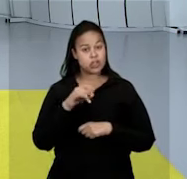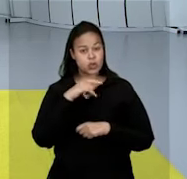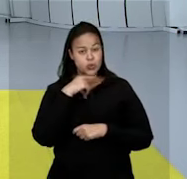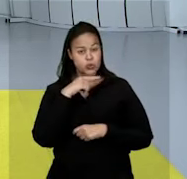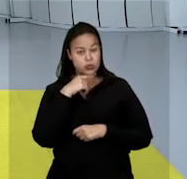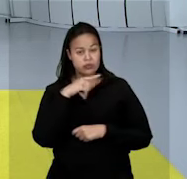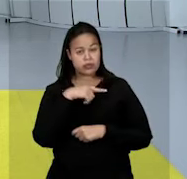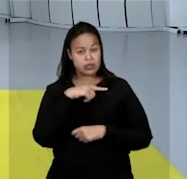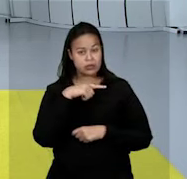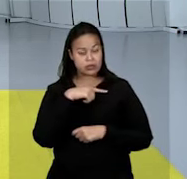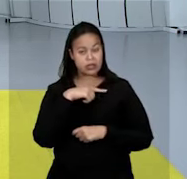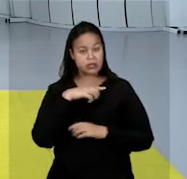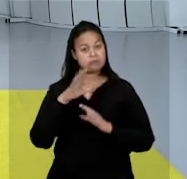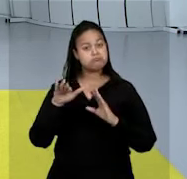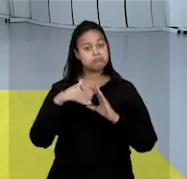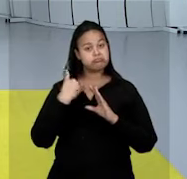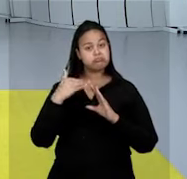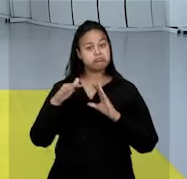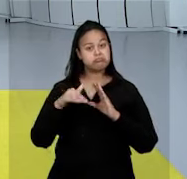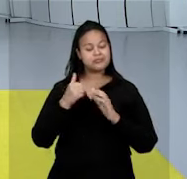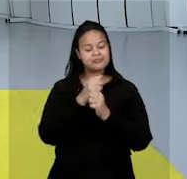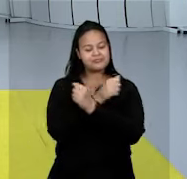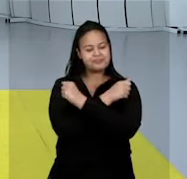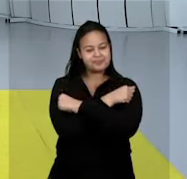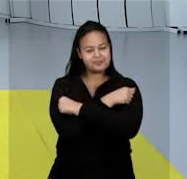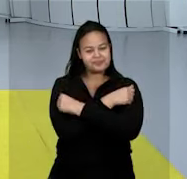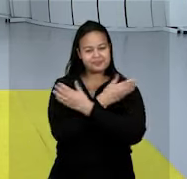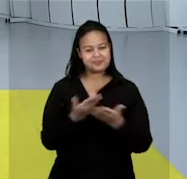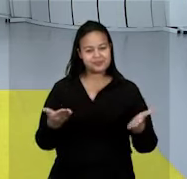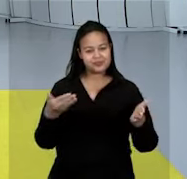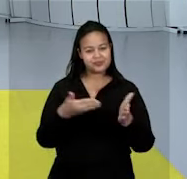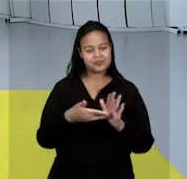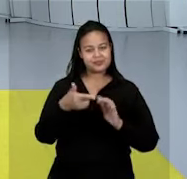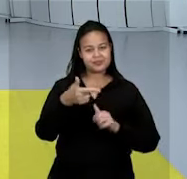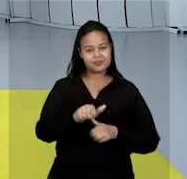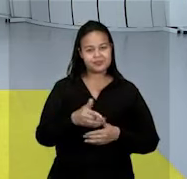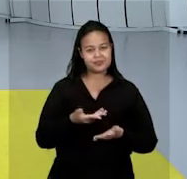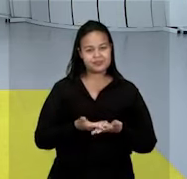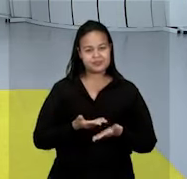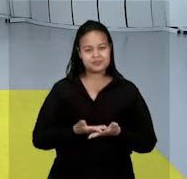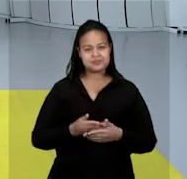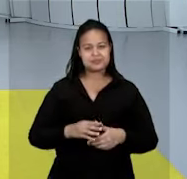dúvidas, manda pra gente. Um grande abraço e até a nossa próxima aula.